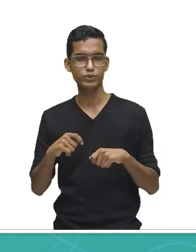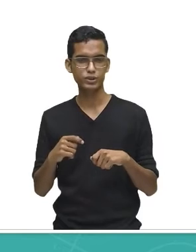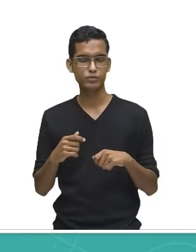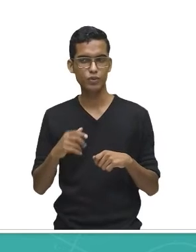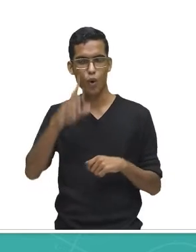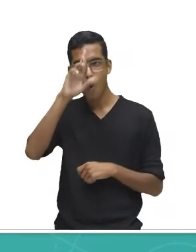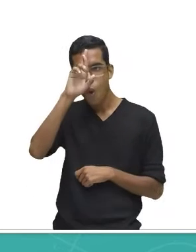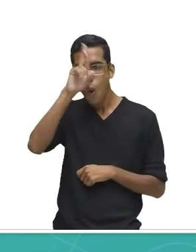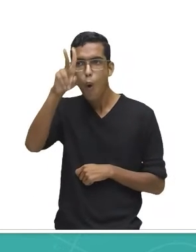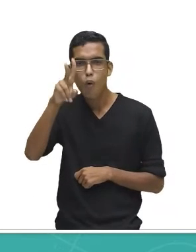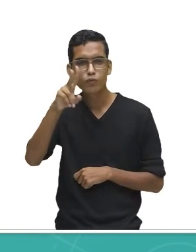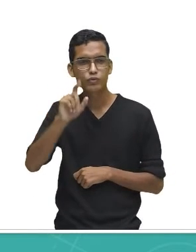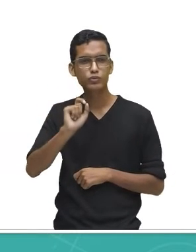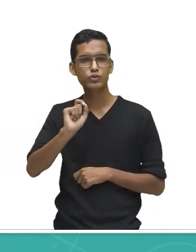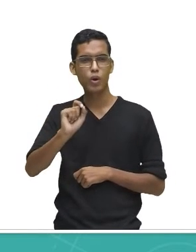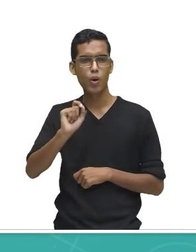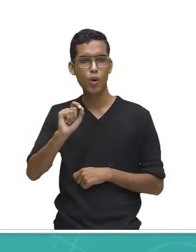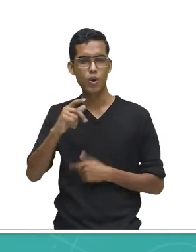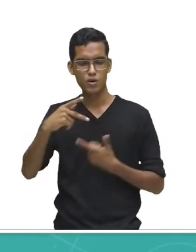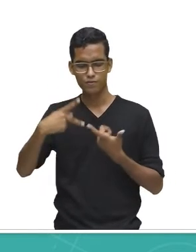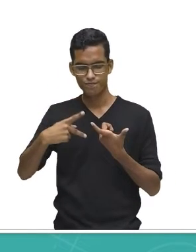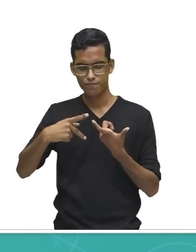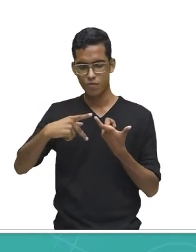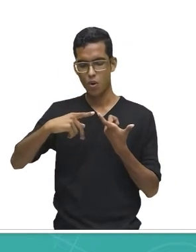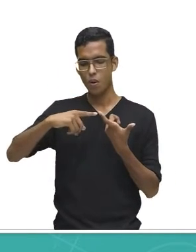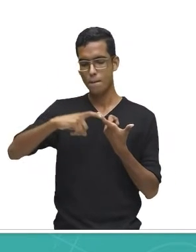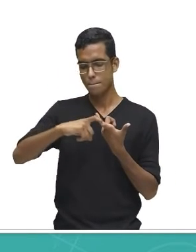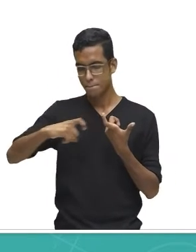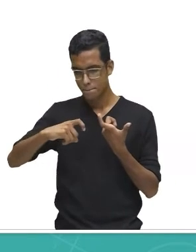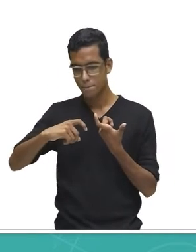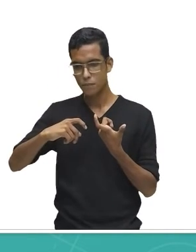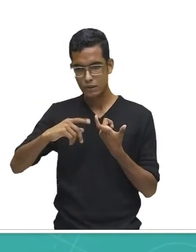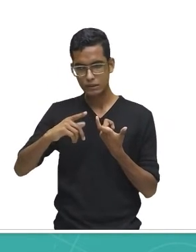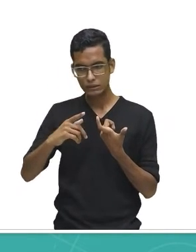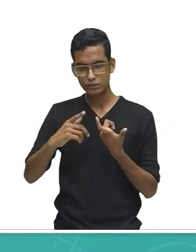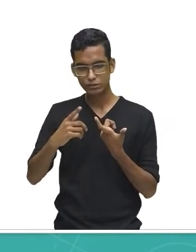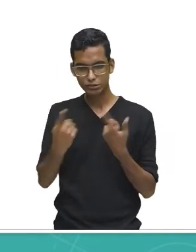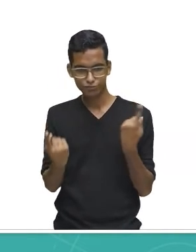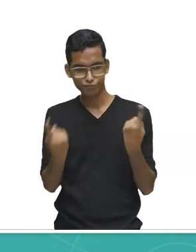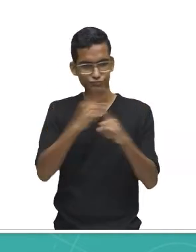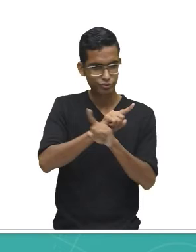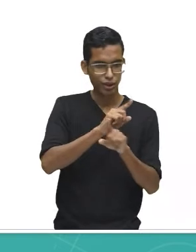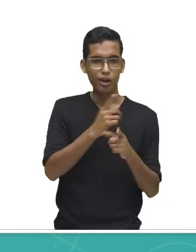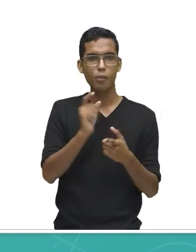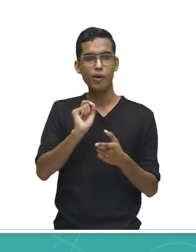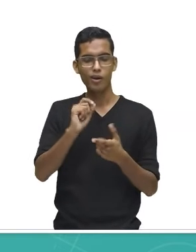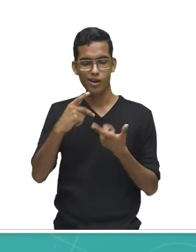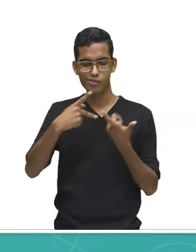eu pronunciar como fosse proparoxítona e ela ser paroxítona. Então, vamos ver aqui o caso